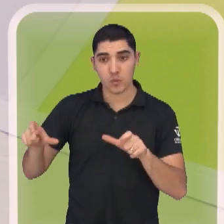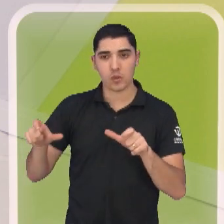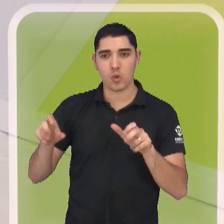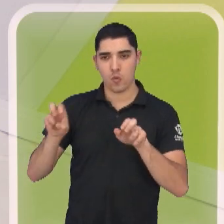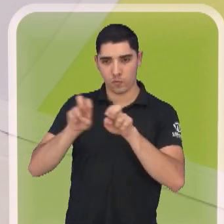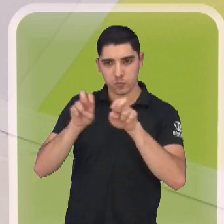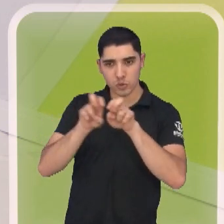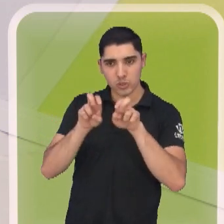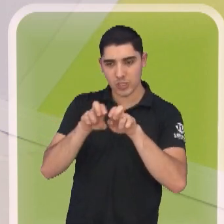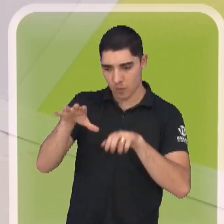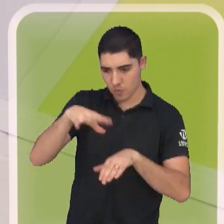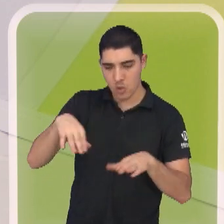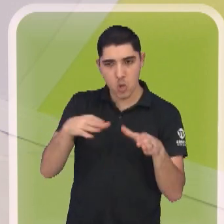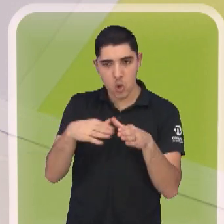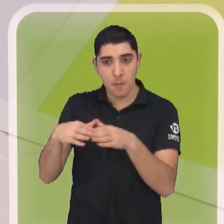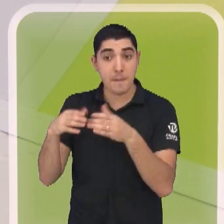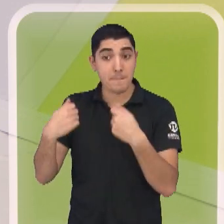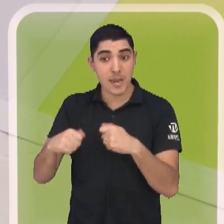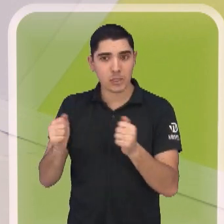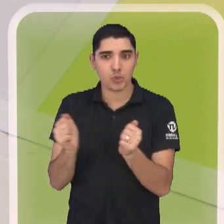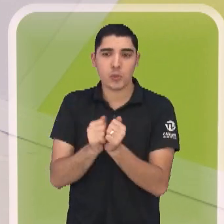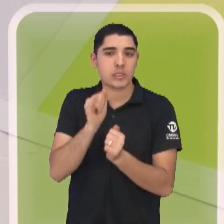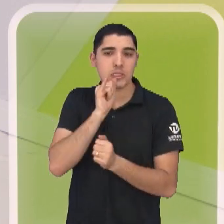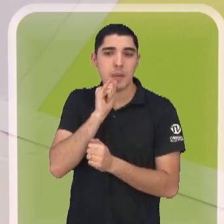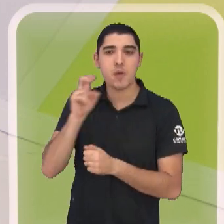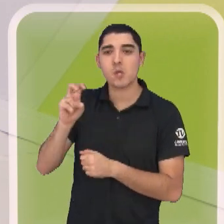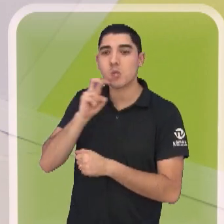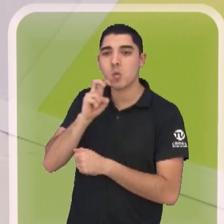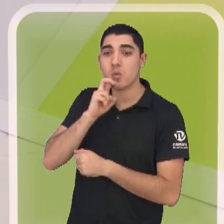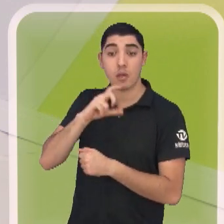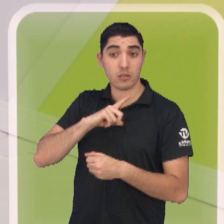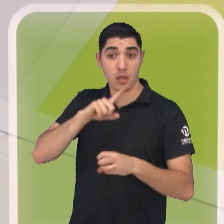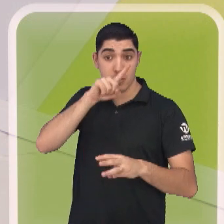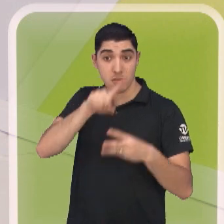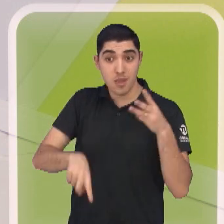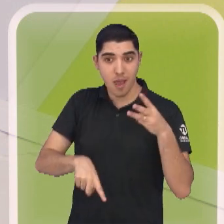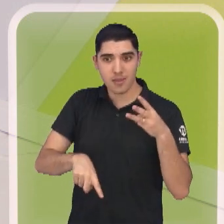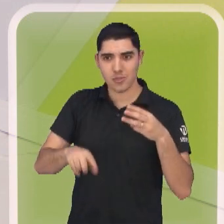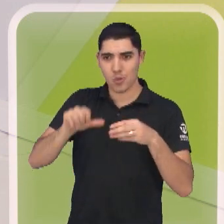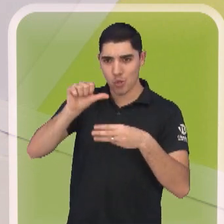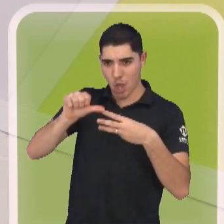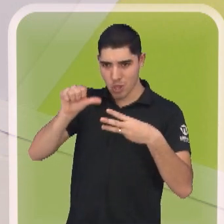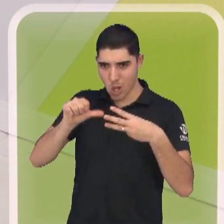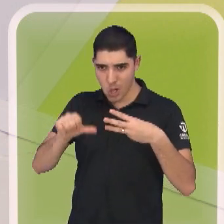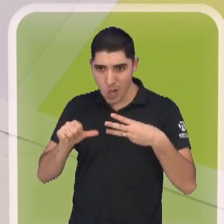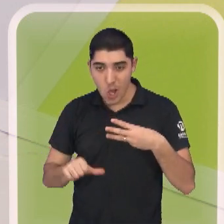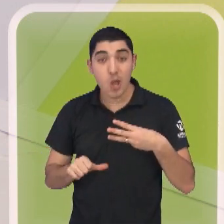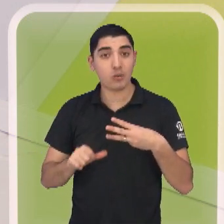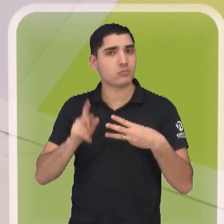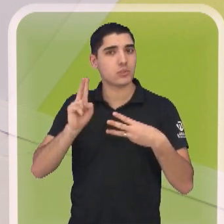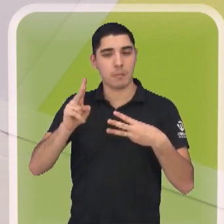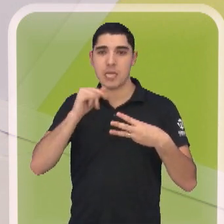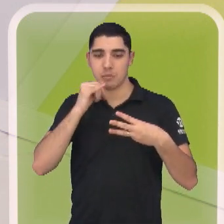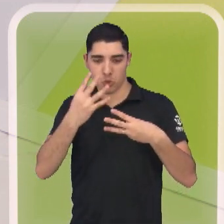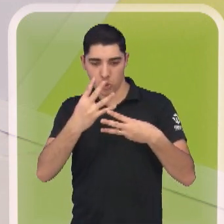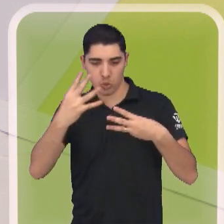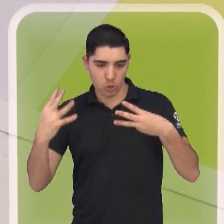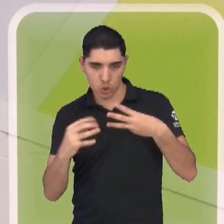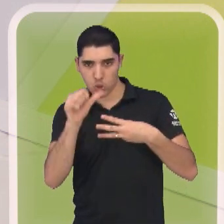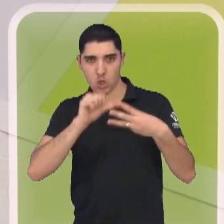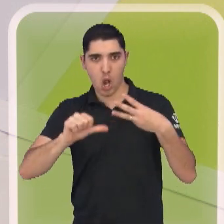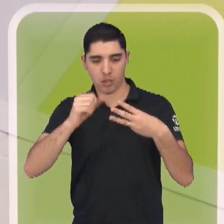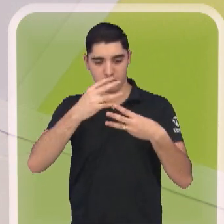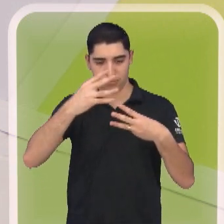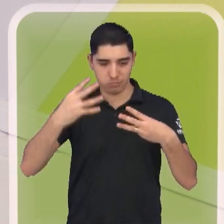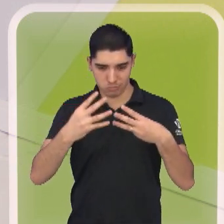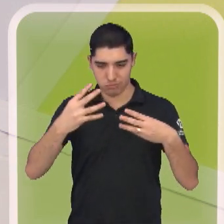futsal eles precisam ter elenco você pega o Sorocaba ele tem três trocas de time completo né sai um Quarteto entra outro Quarteto que a pouco sai segundo o quarteto